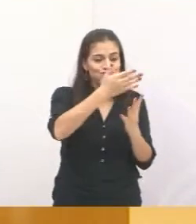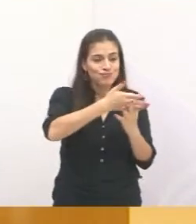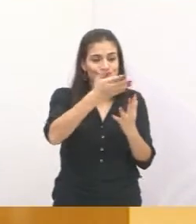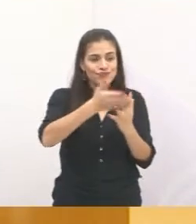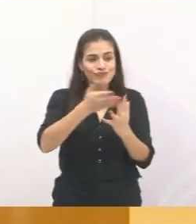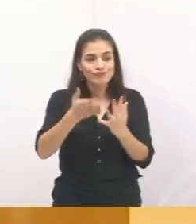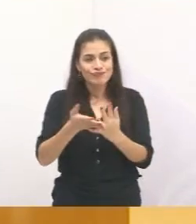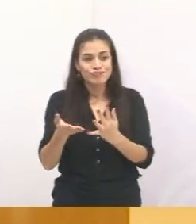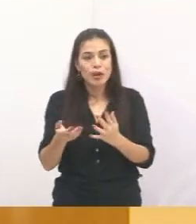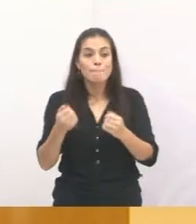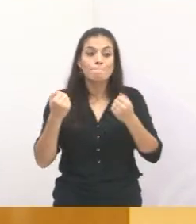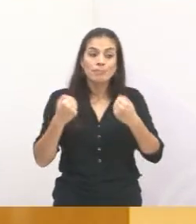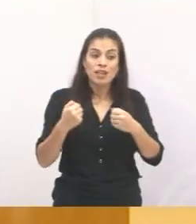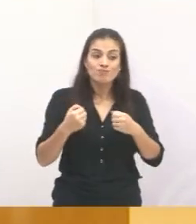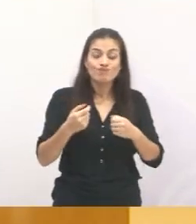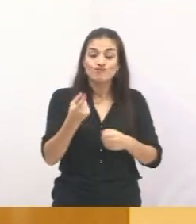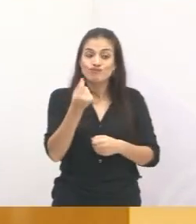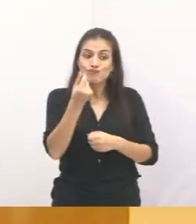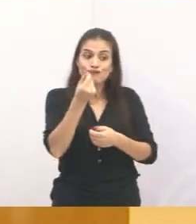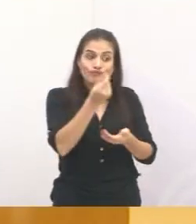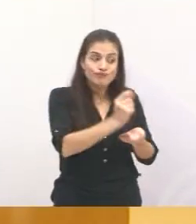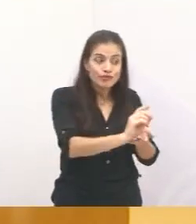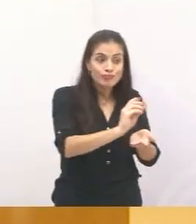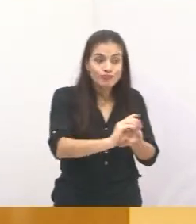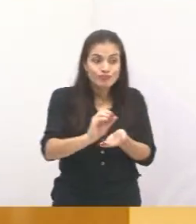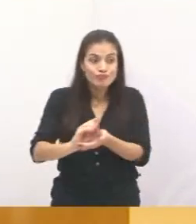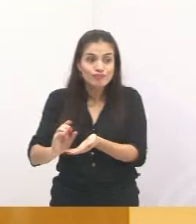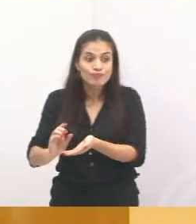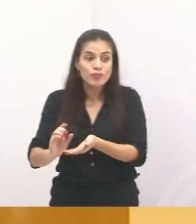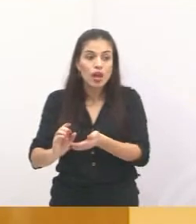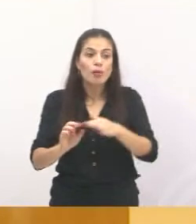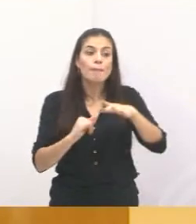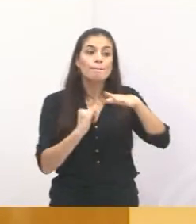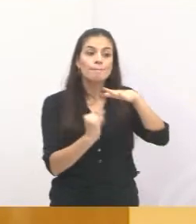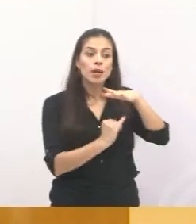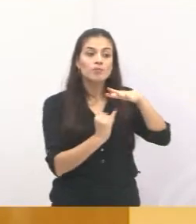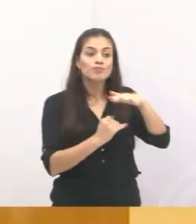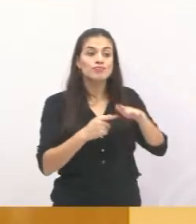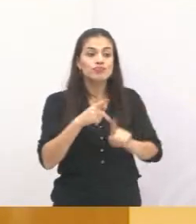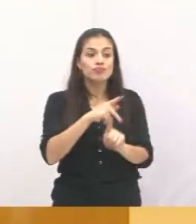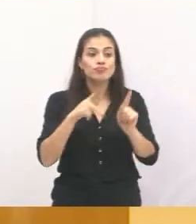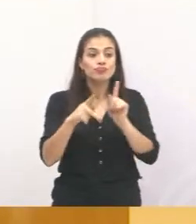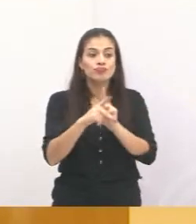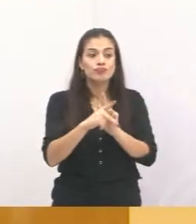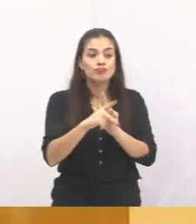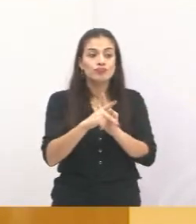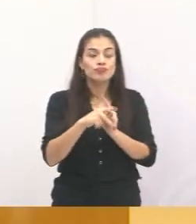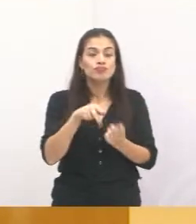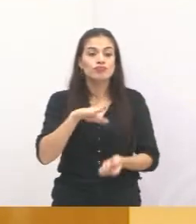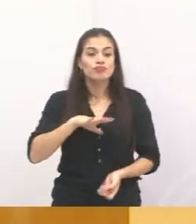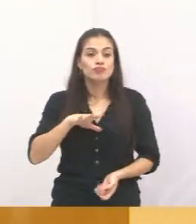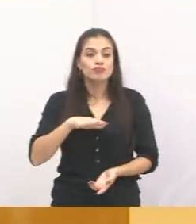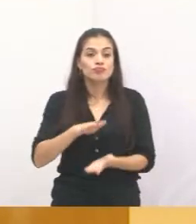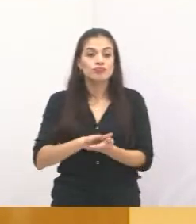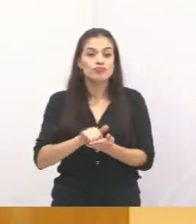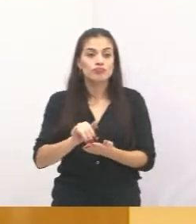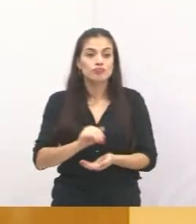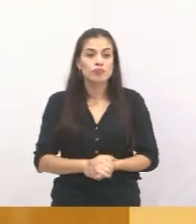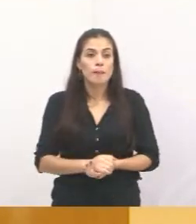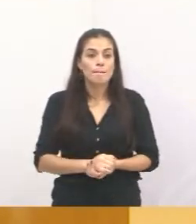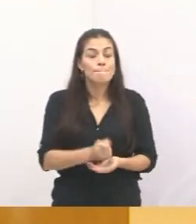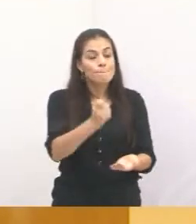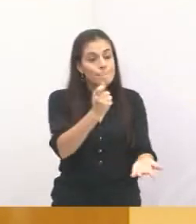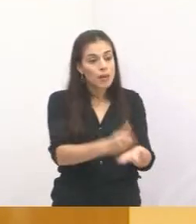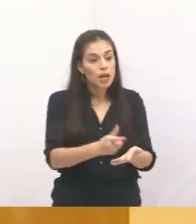ao IPMJ para garantir o pagamento das aposentadorias e pensões concedidas